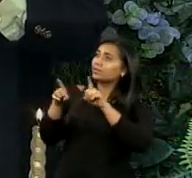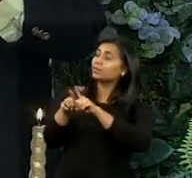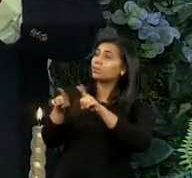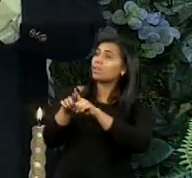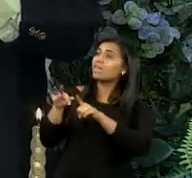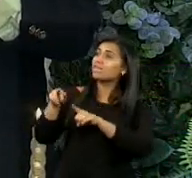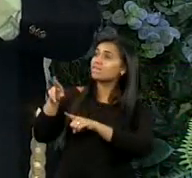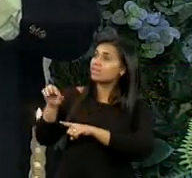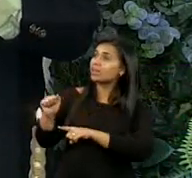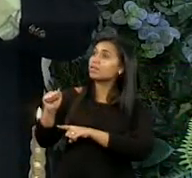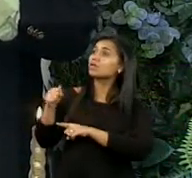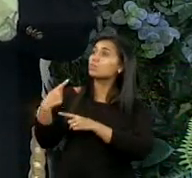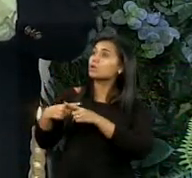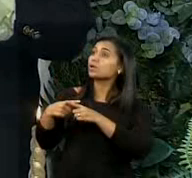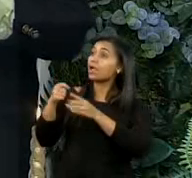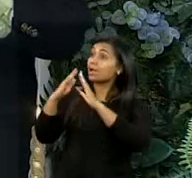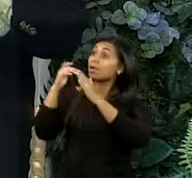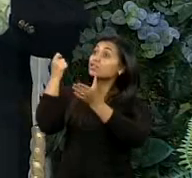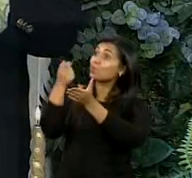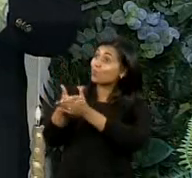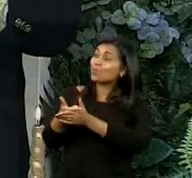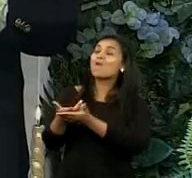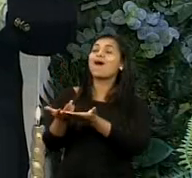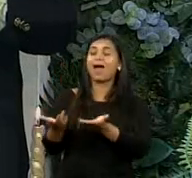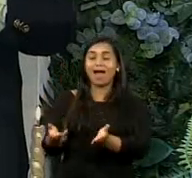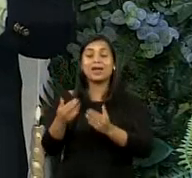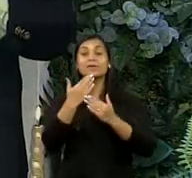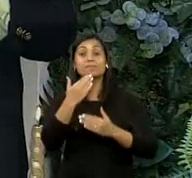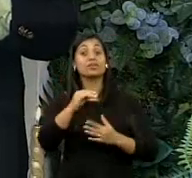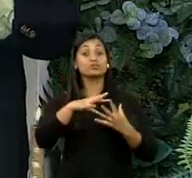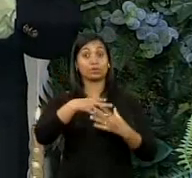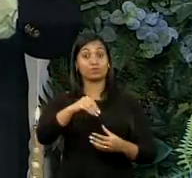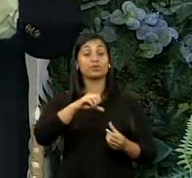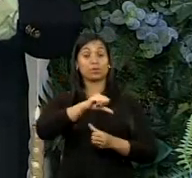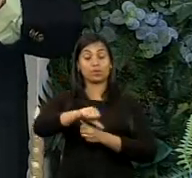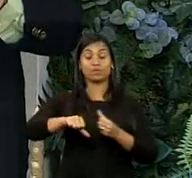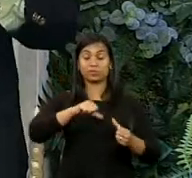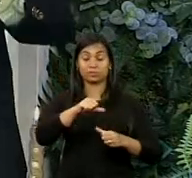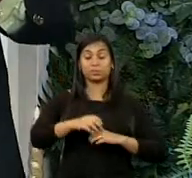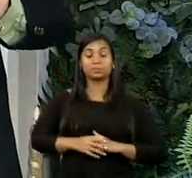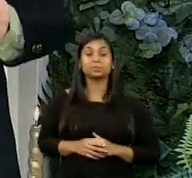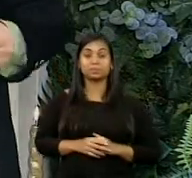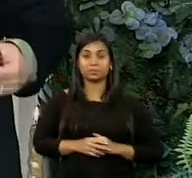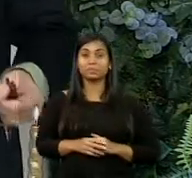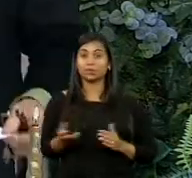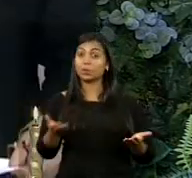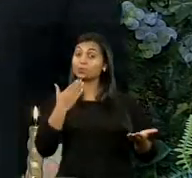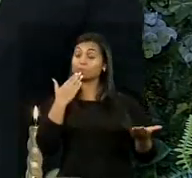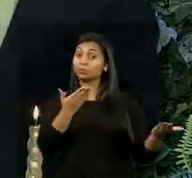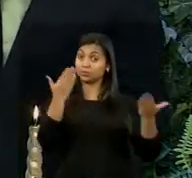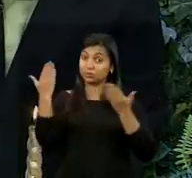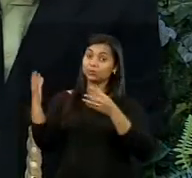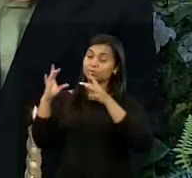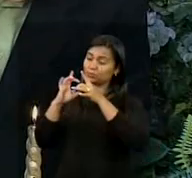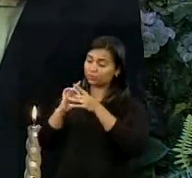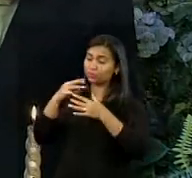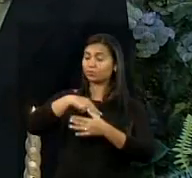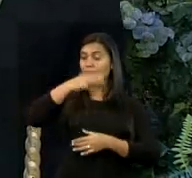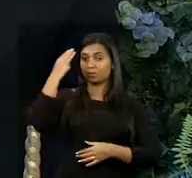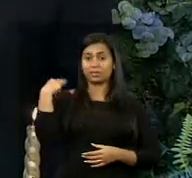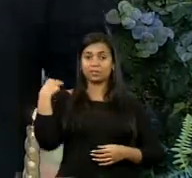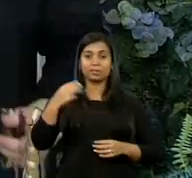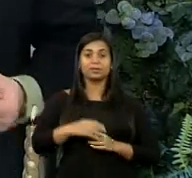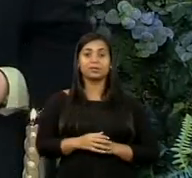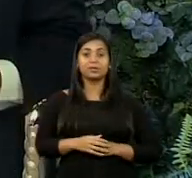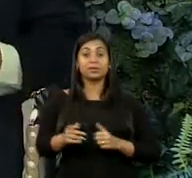Galvão por conseguir comprar a casa e pede pela conversão dos filhos afastados da igreja. Coloco essa intenção aos pés de Nossa